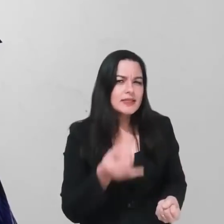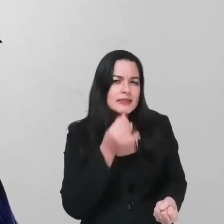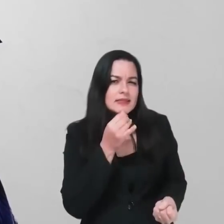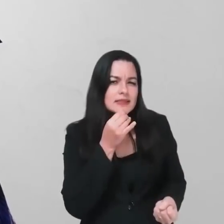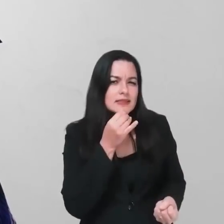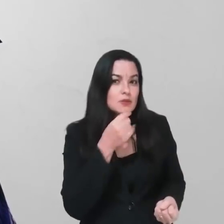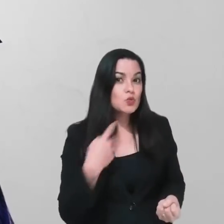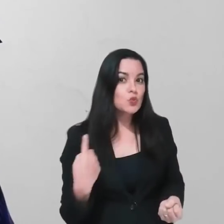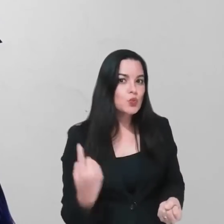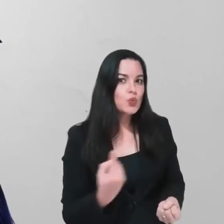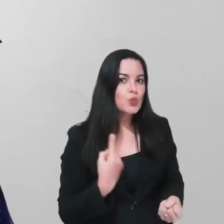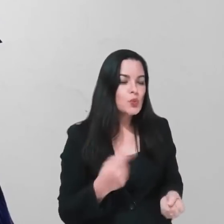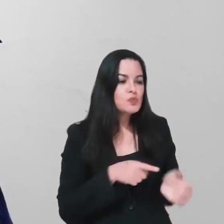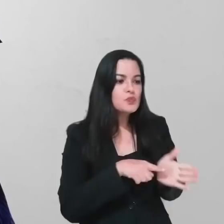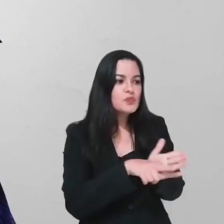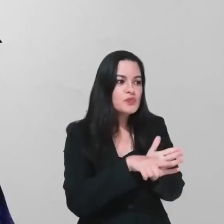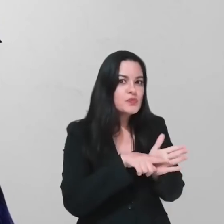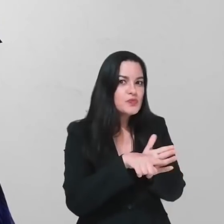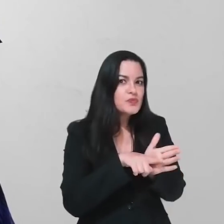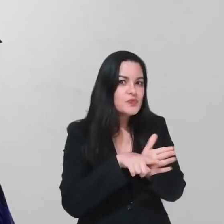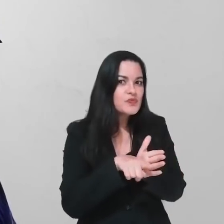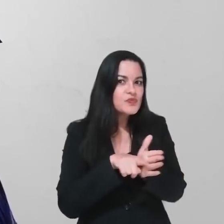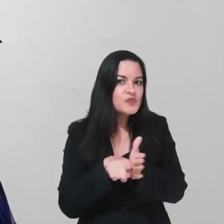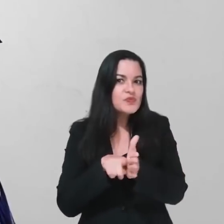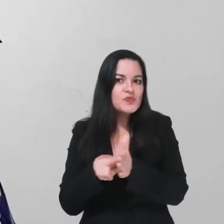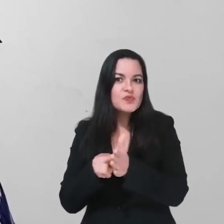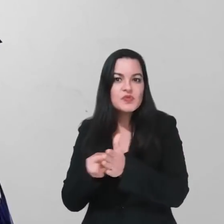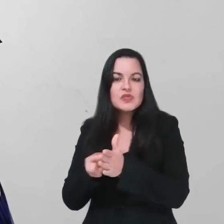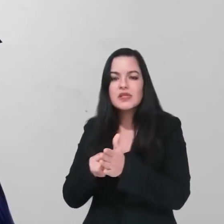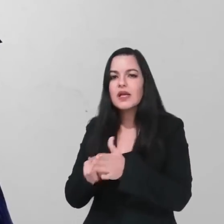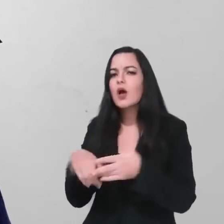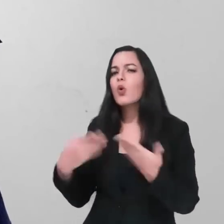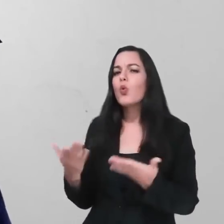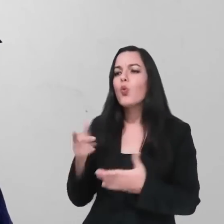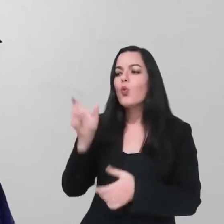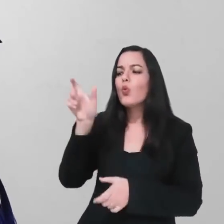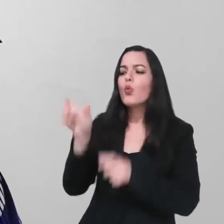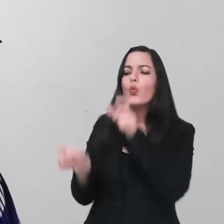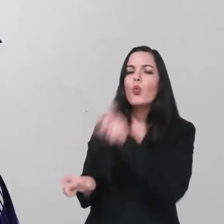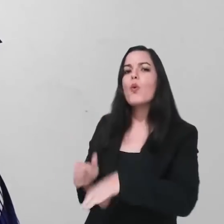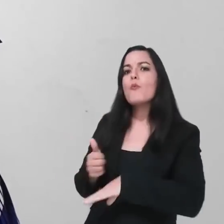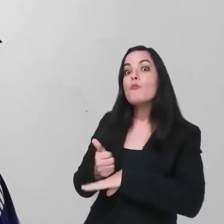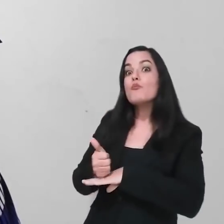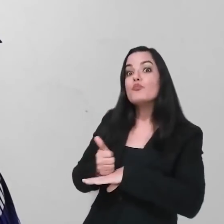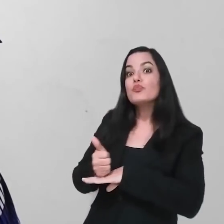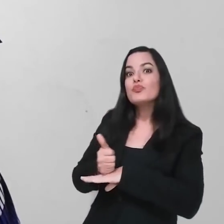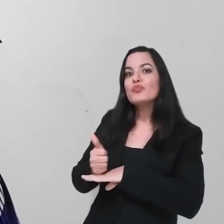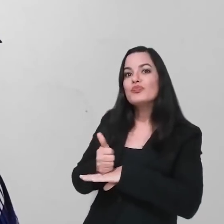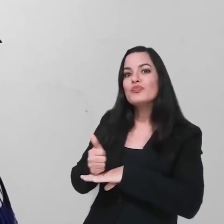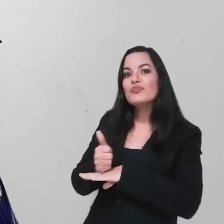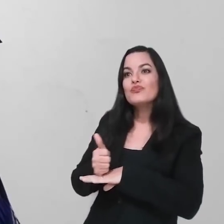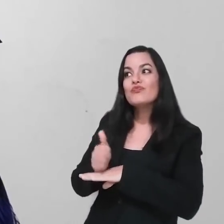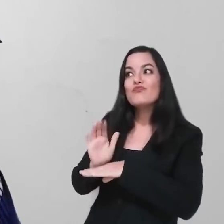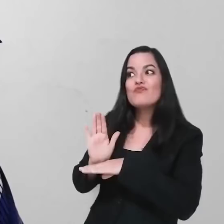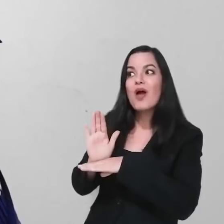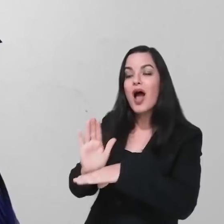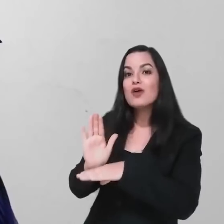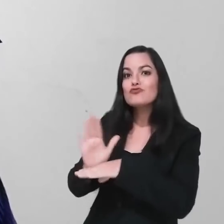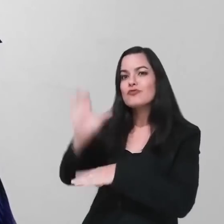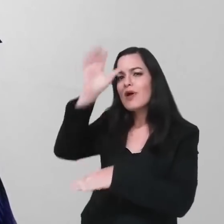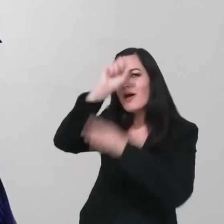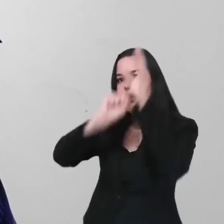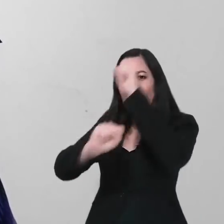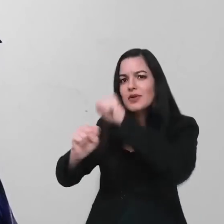investigarmos quais são as profissões que auxiliam nesses estudos? Será que nós temos uma